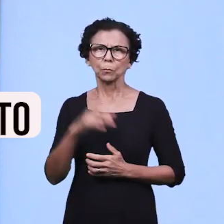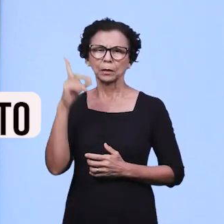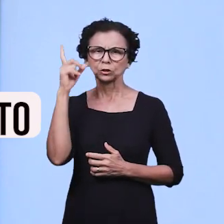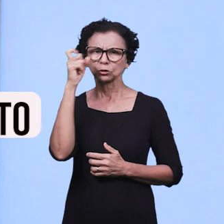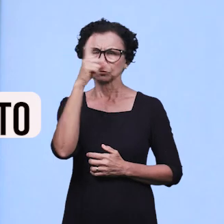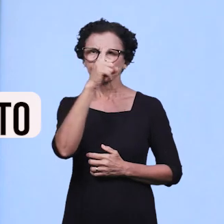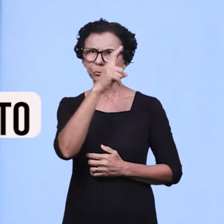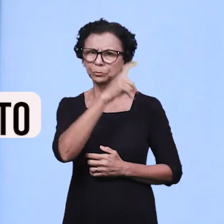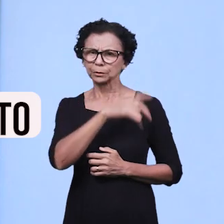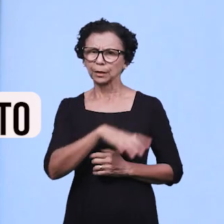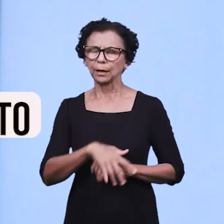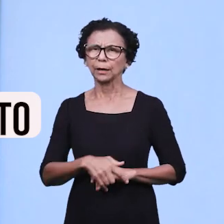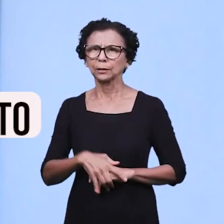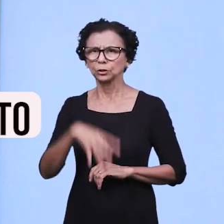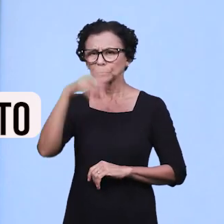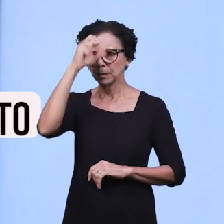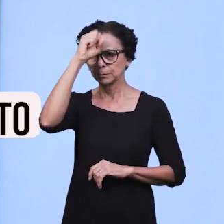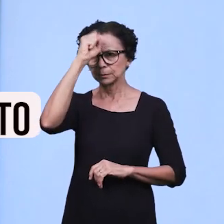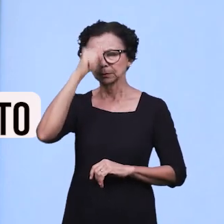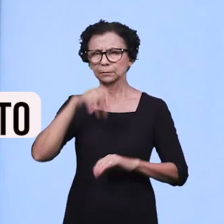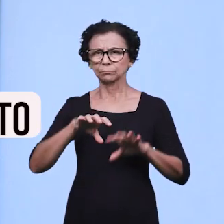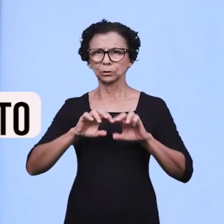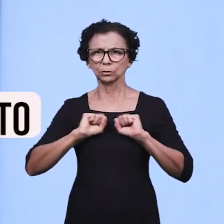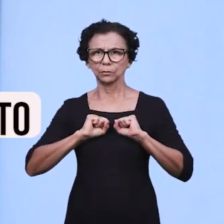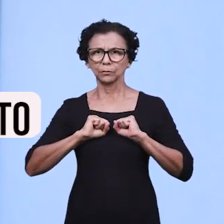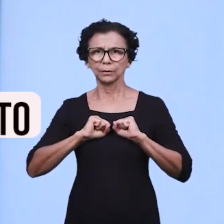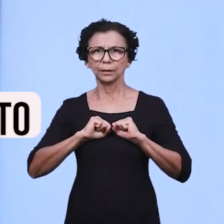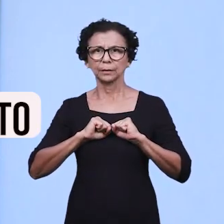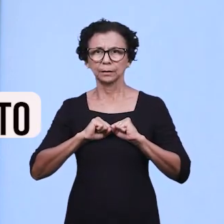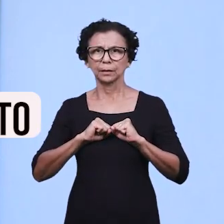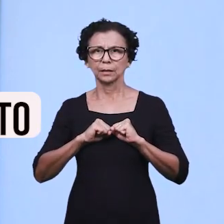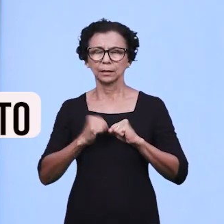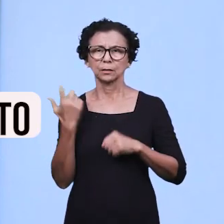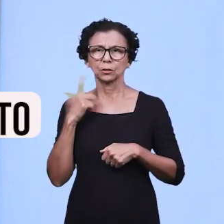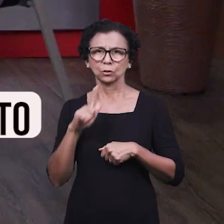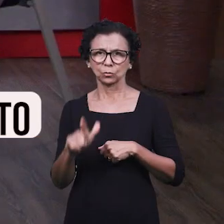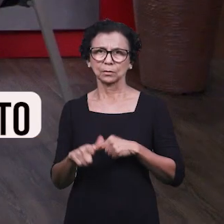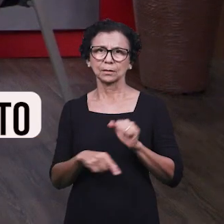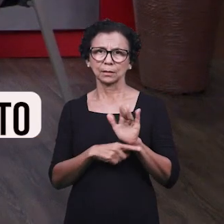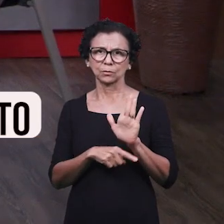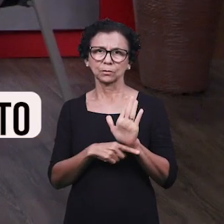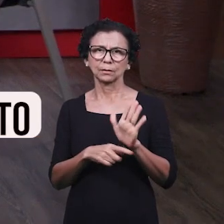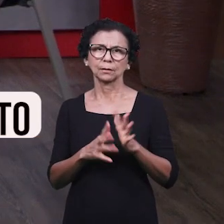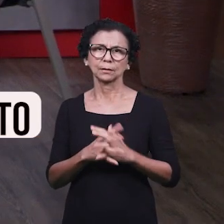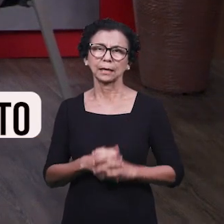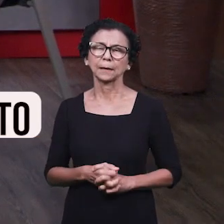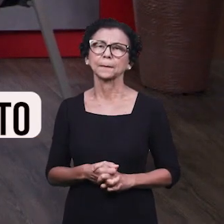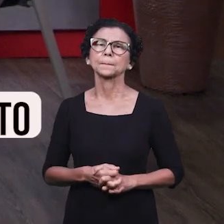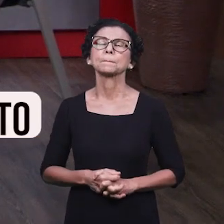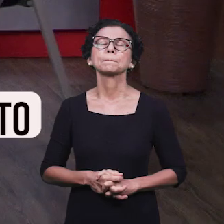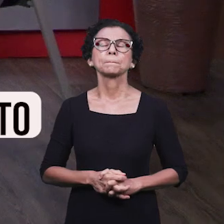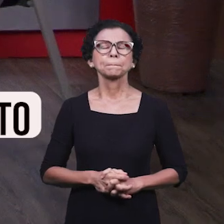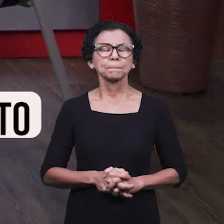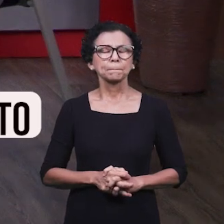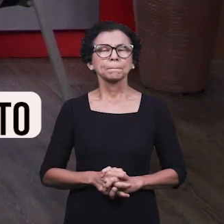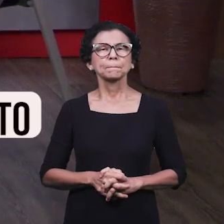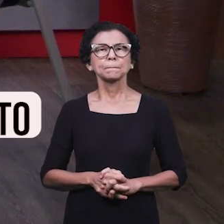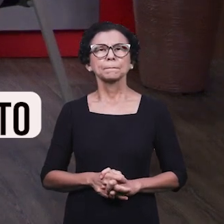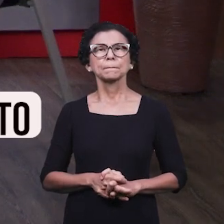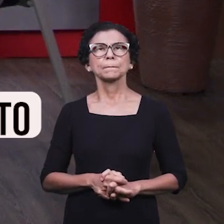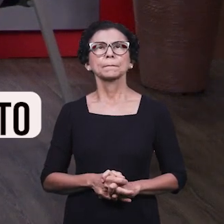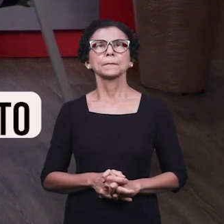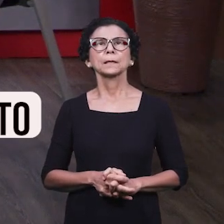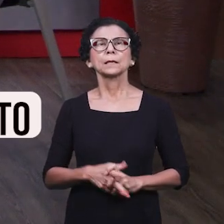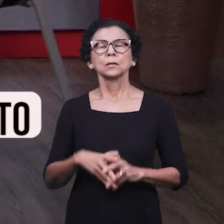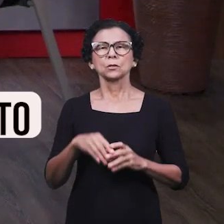ela é mais complexa ou menos complexa, e aí a gente consegue intervir. Tem programas estabelecidos, institucionalizados. Muito importante, já